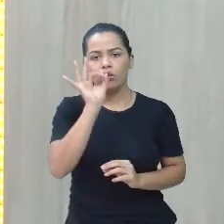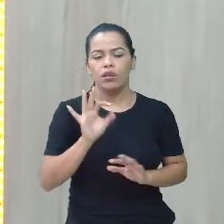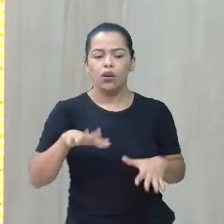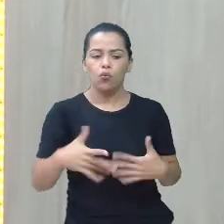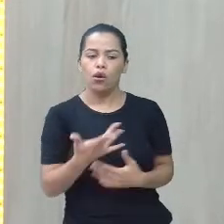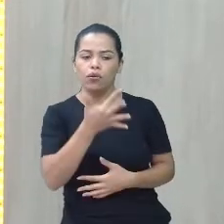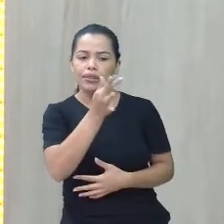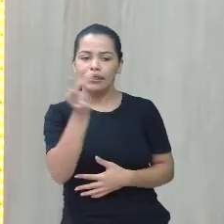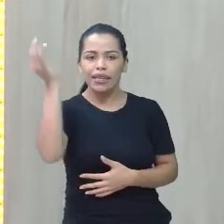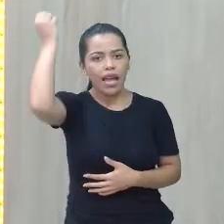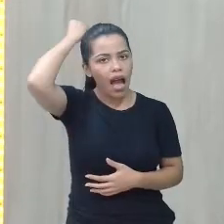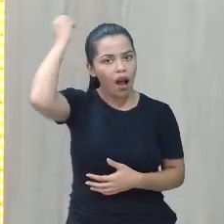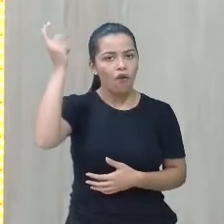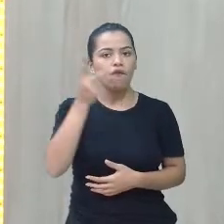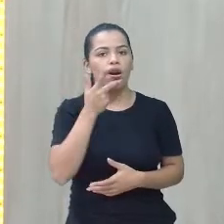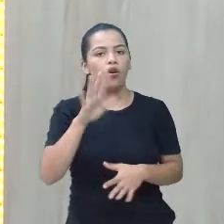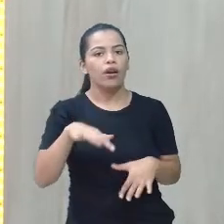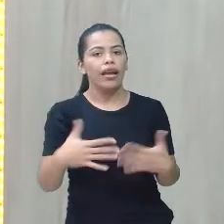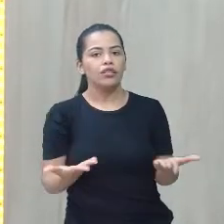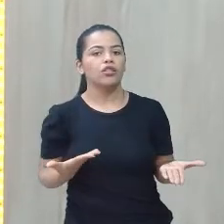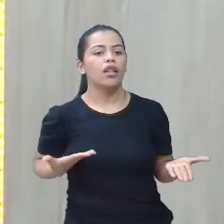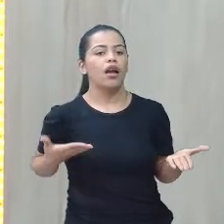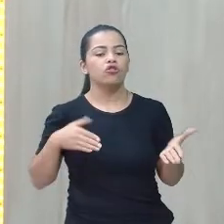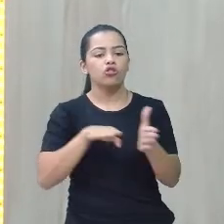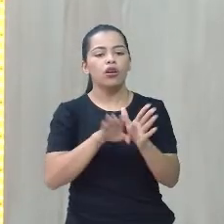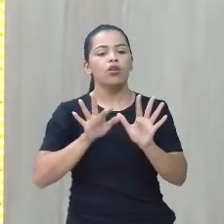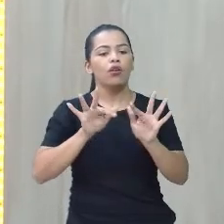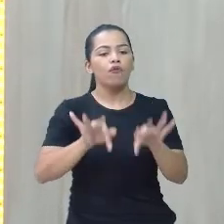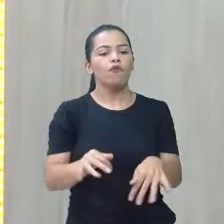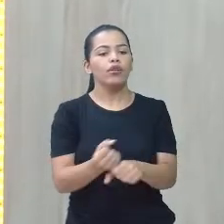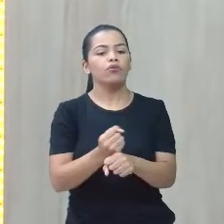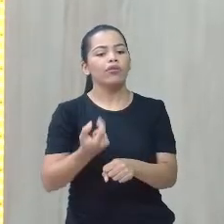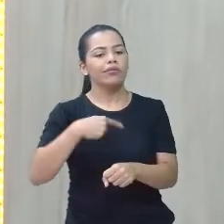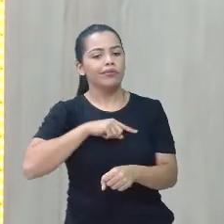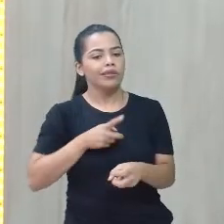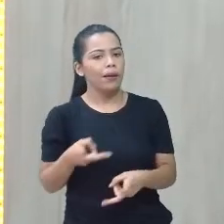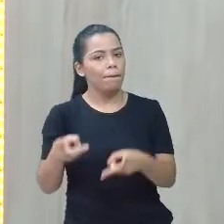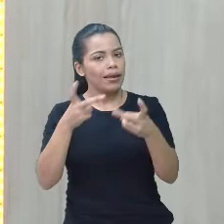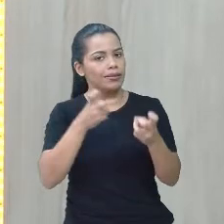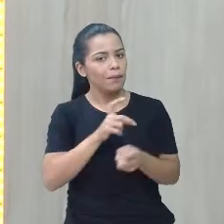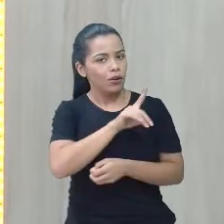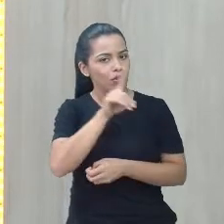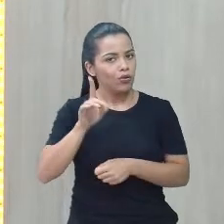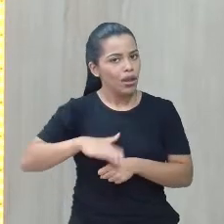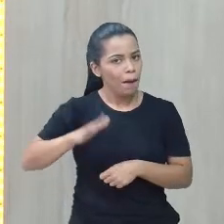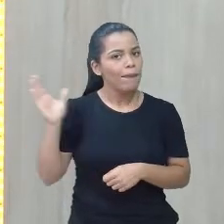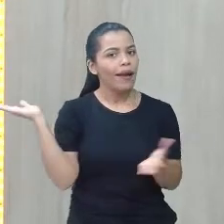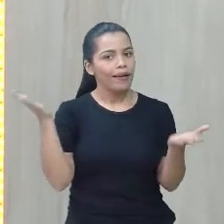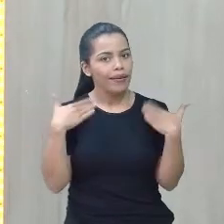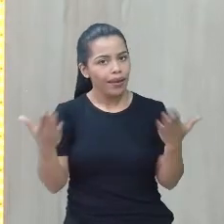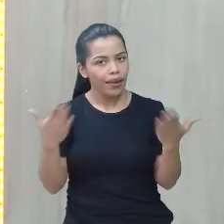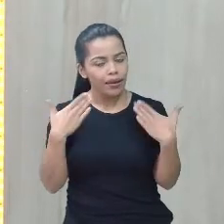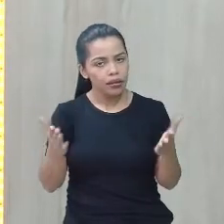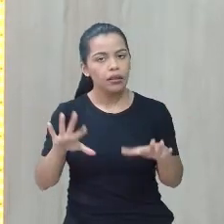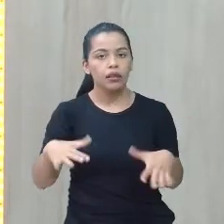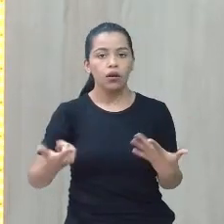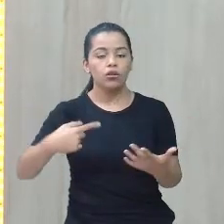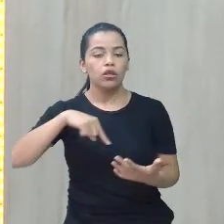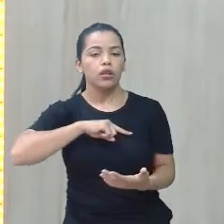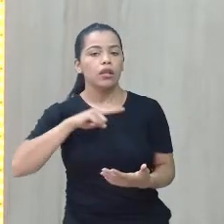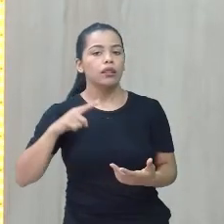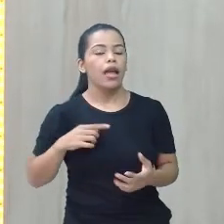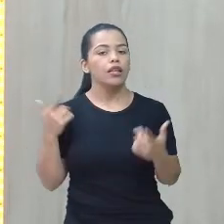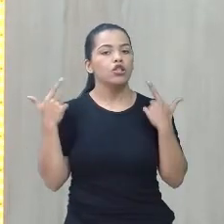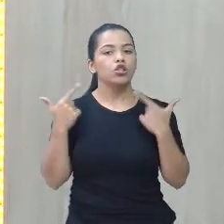gente está chegando no finalzinho do ano e aí a gente está percebendo que os dias estão ficando mais quentes. Nós temos a sorte de ser um planeta